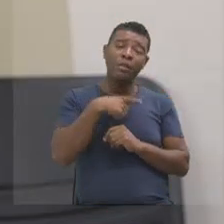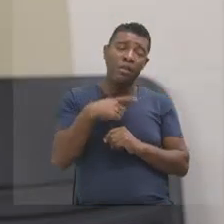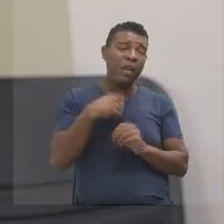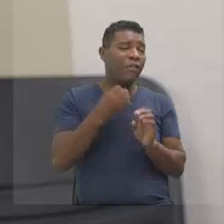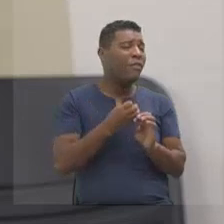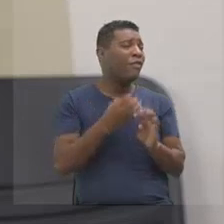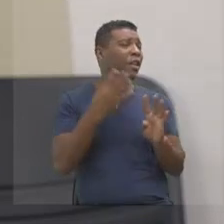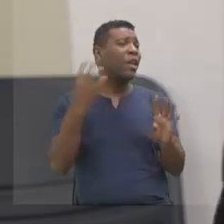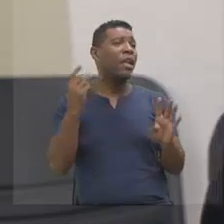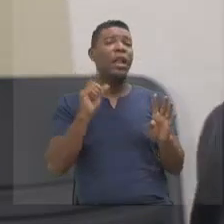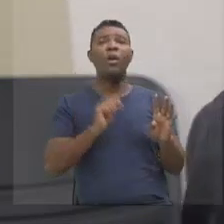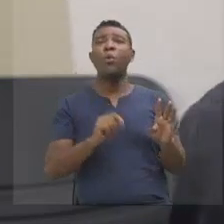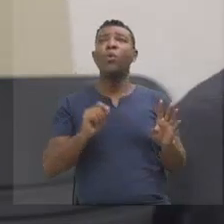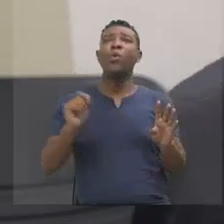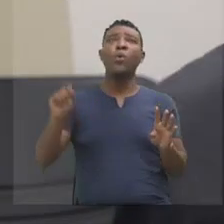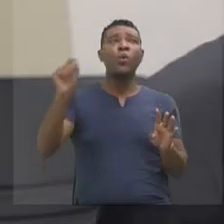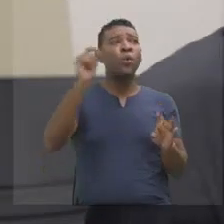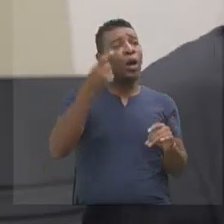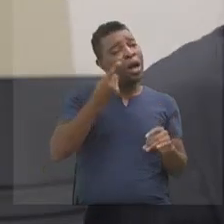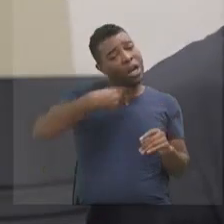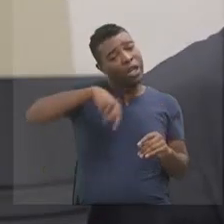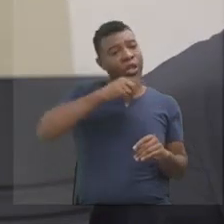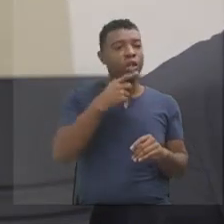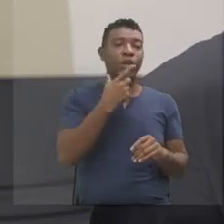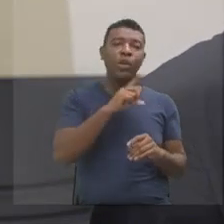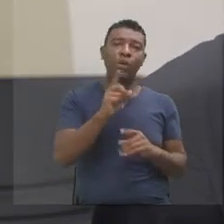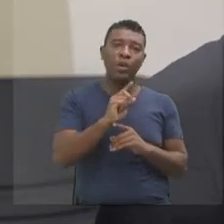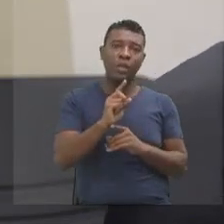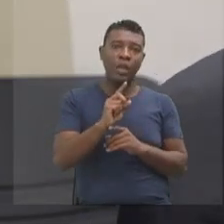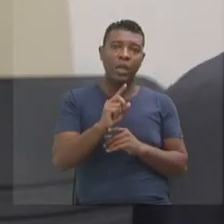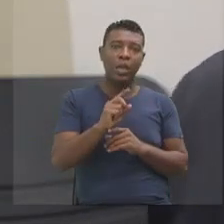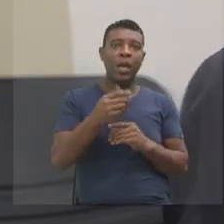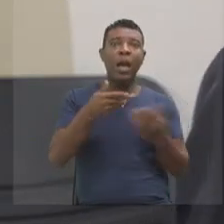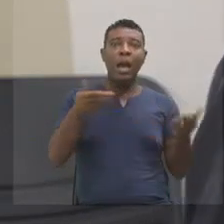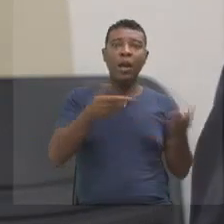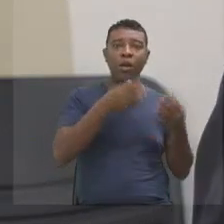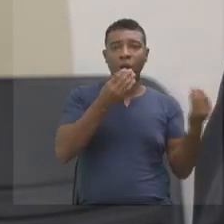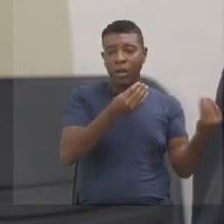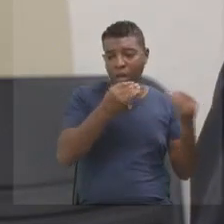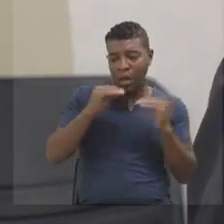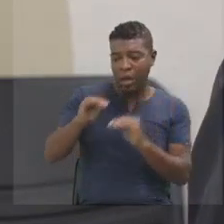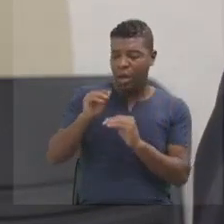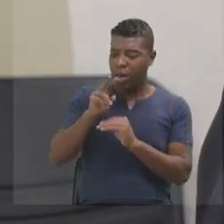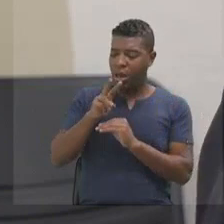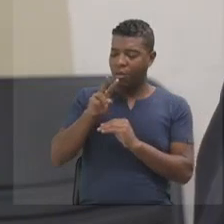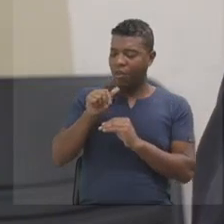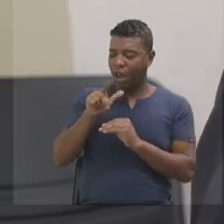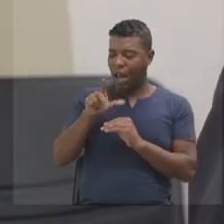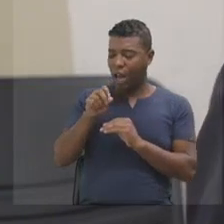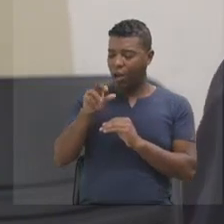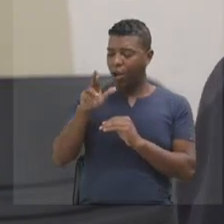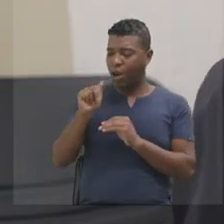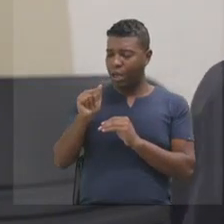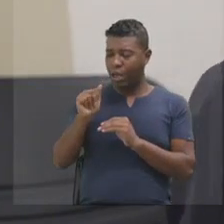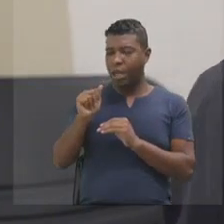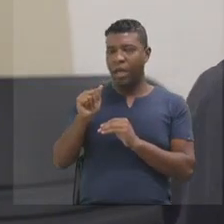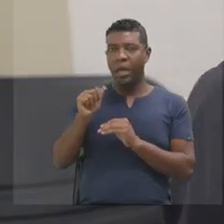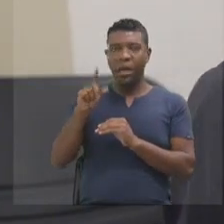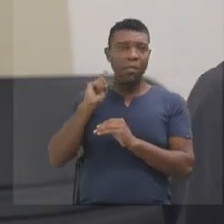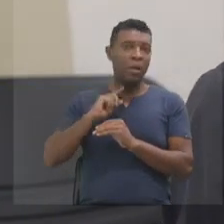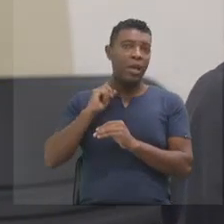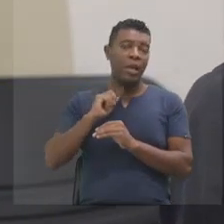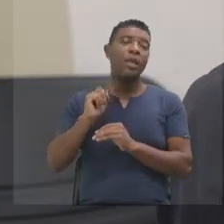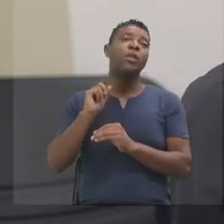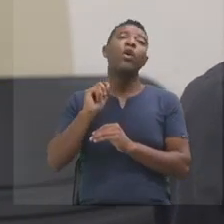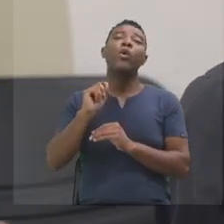não consegue e o que que o estado vem colocando no valor a Minas agora nessa nova discussão Deputado é que a gente pegue